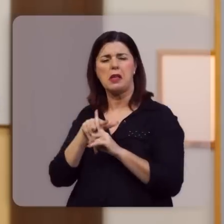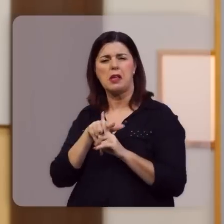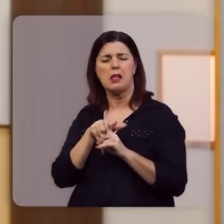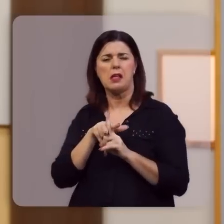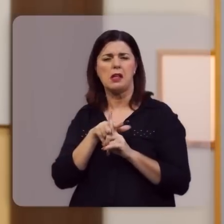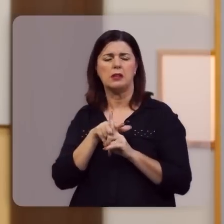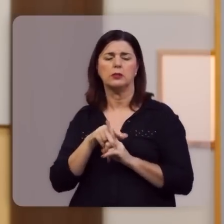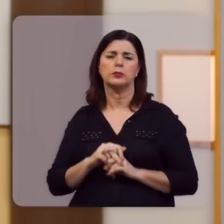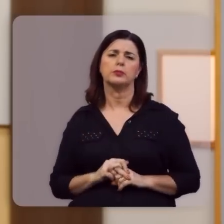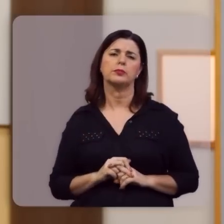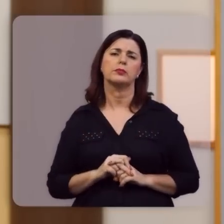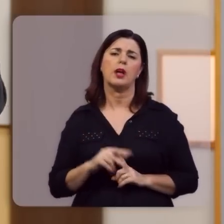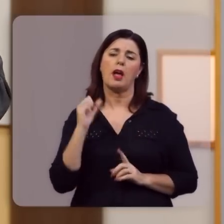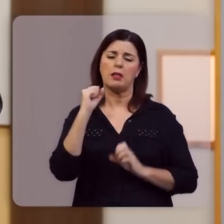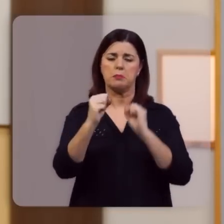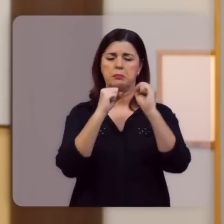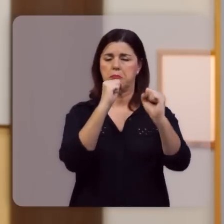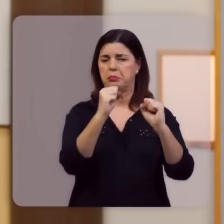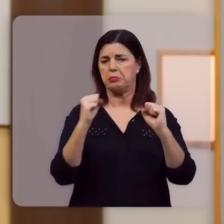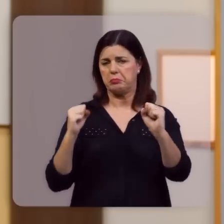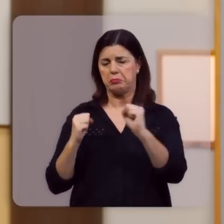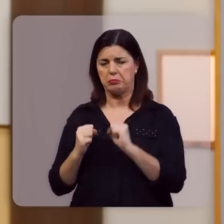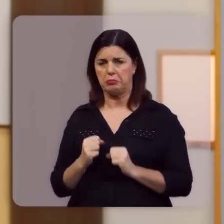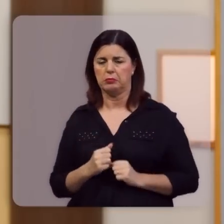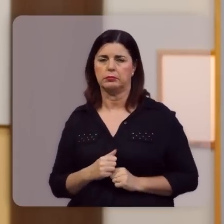perseguidos e assassinados.